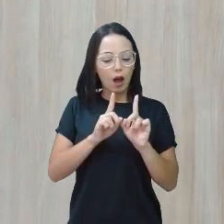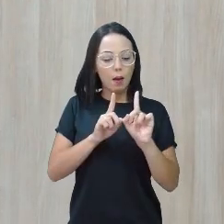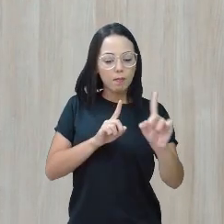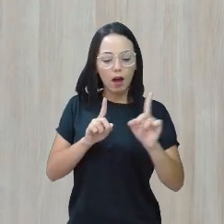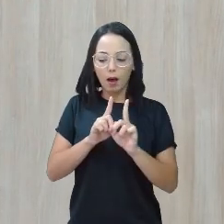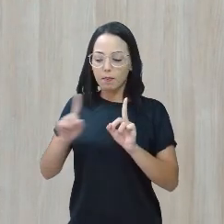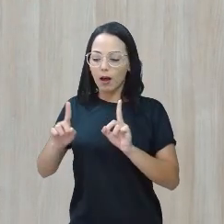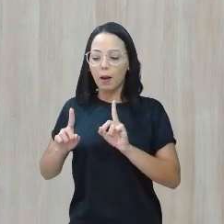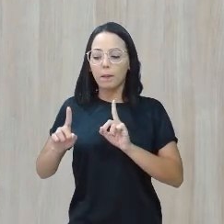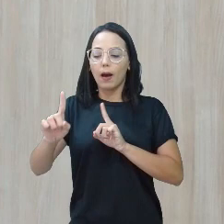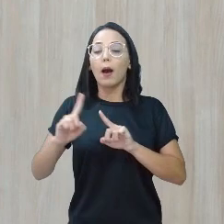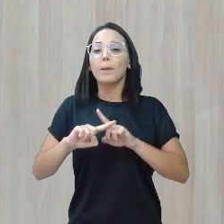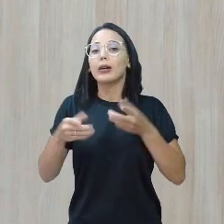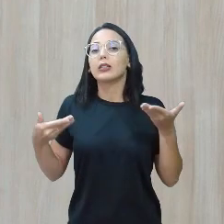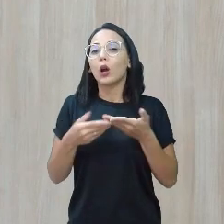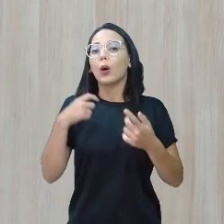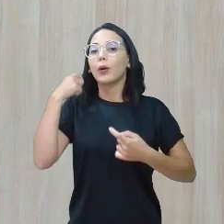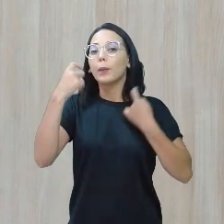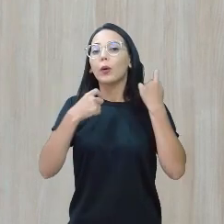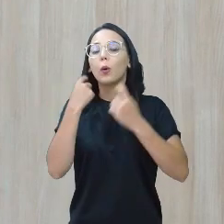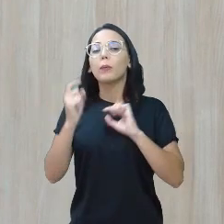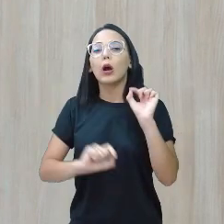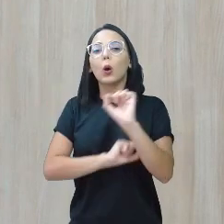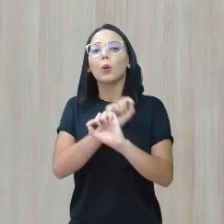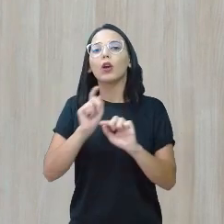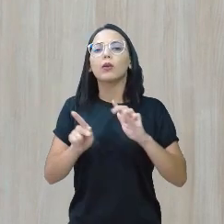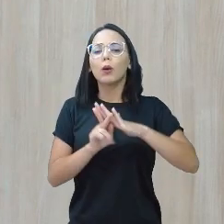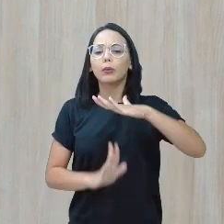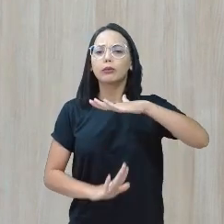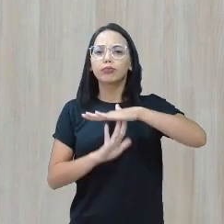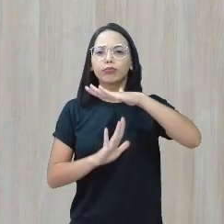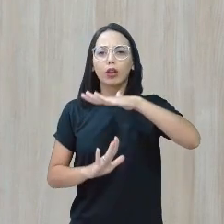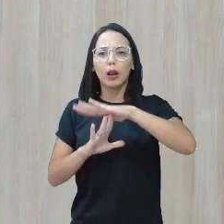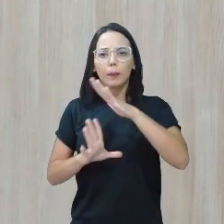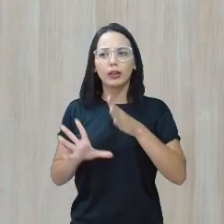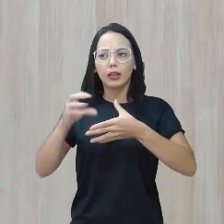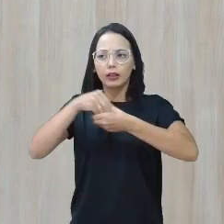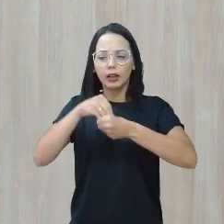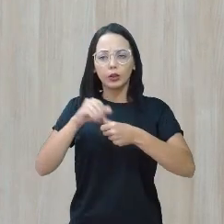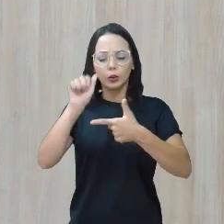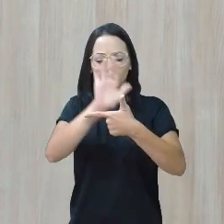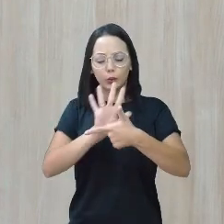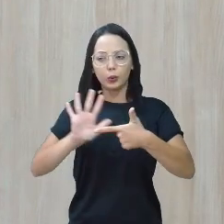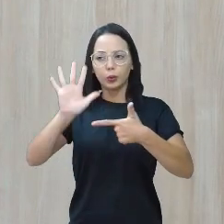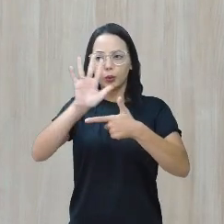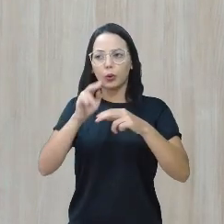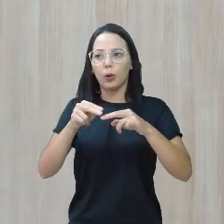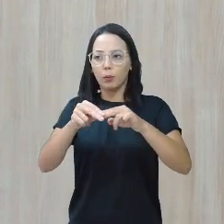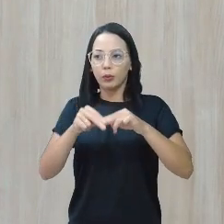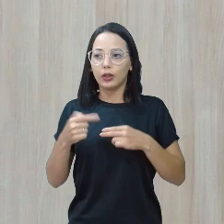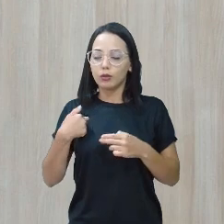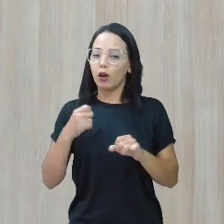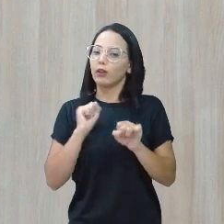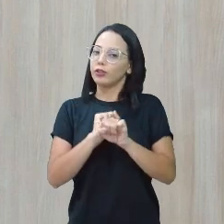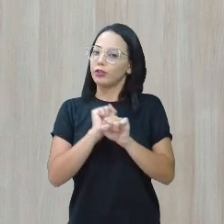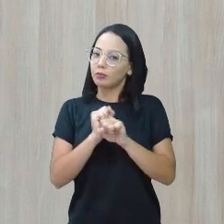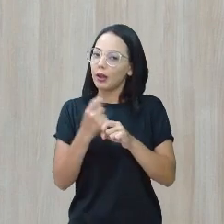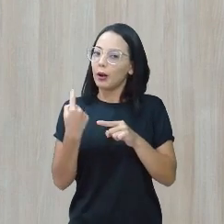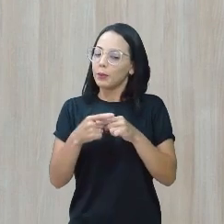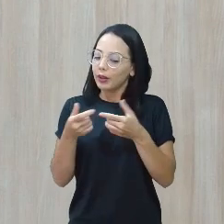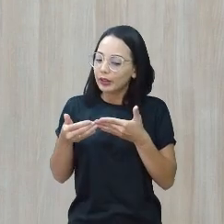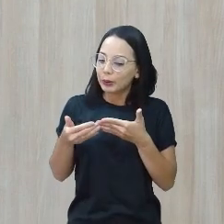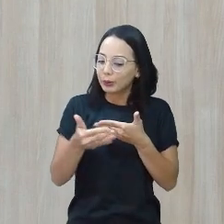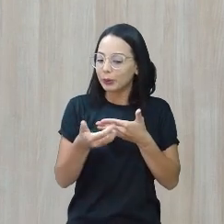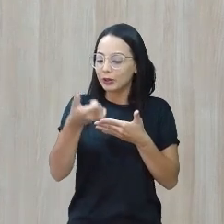que agora eu vou me preocupar com a parte limitada, né? A parte interna daquilo ali. Por isso que eu falei, segura aí um pouquinho que a gente vai chegar